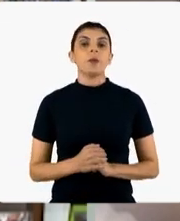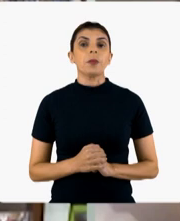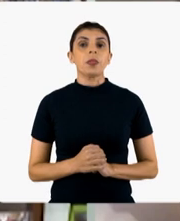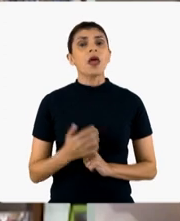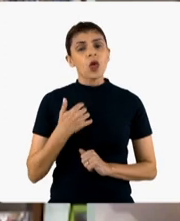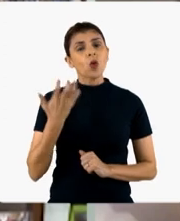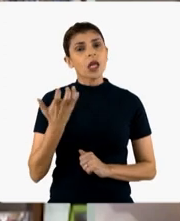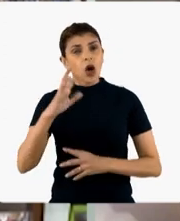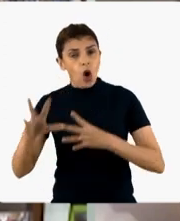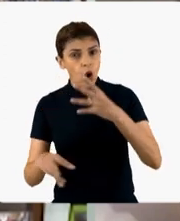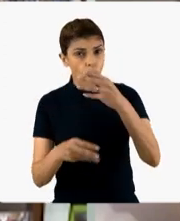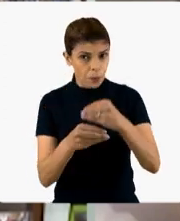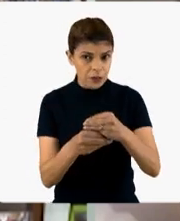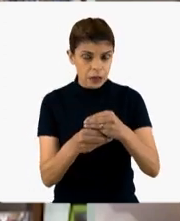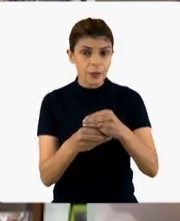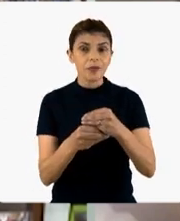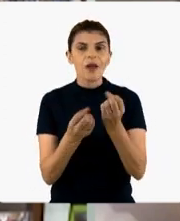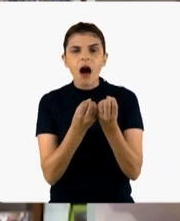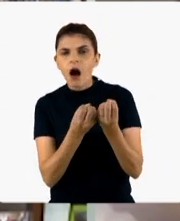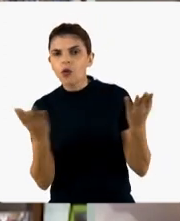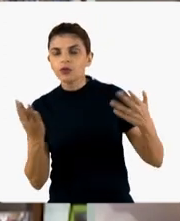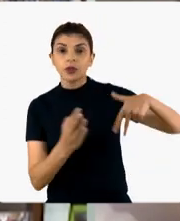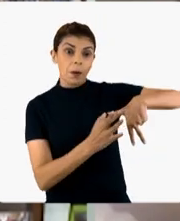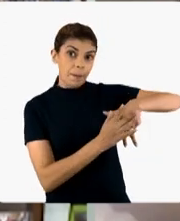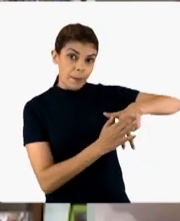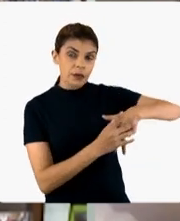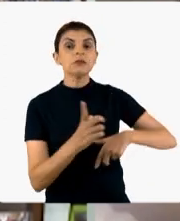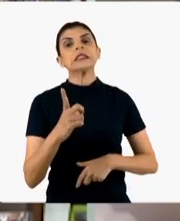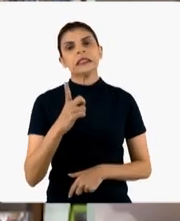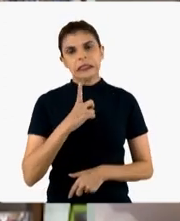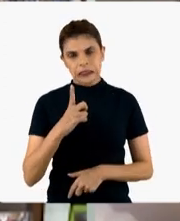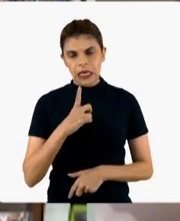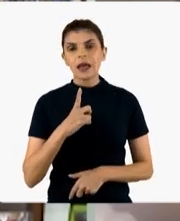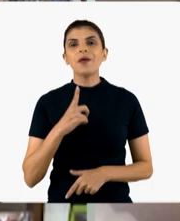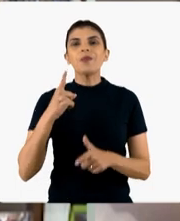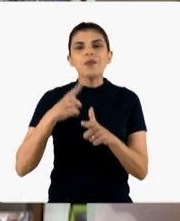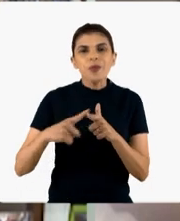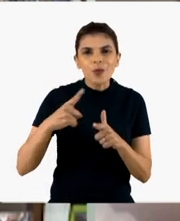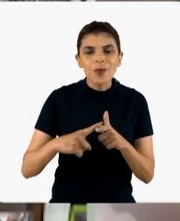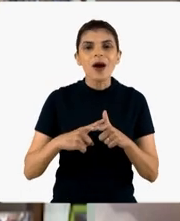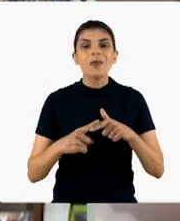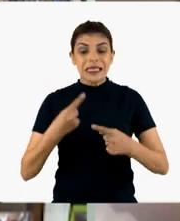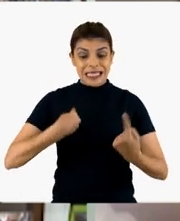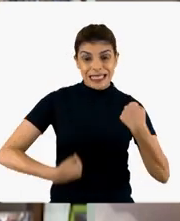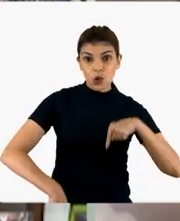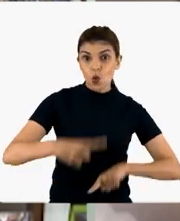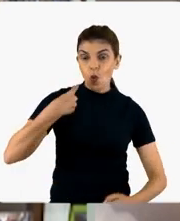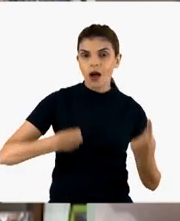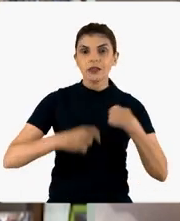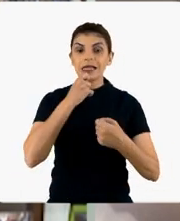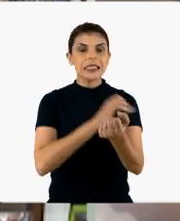frequentemente, né? E o que eu queria comentar, Marcelo, é que alguns pacientes têm hipoxemia por